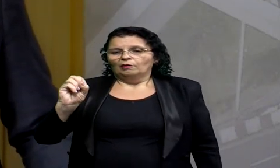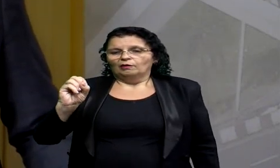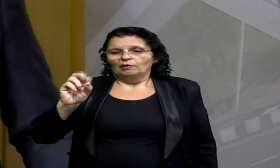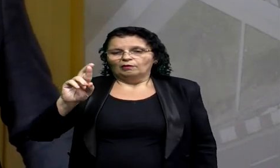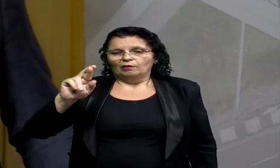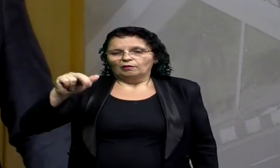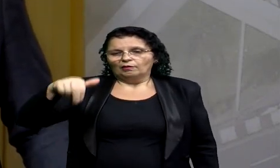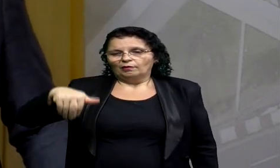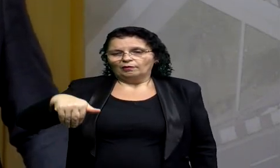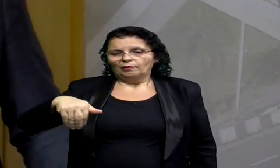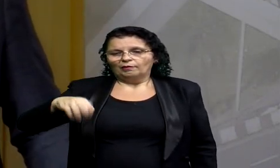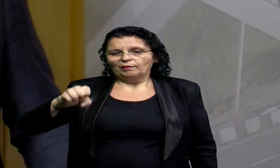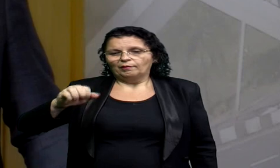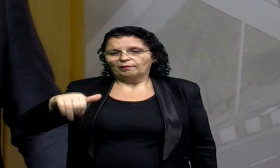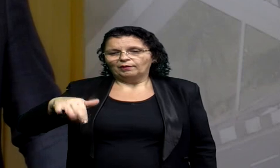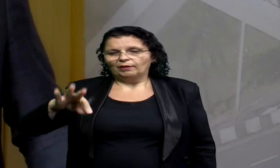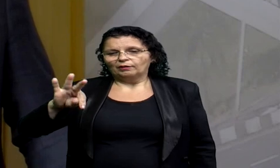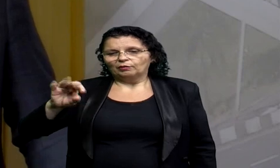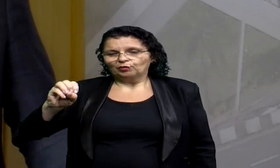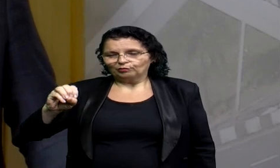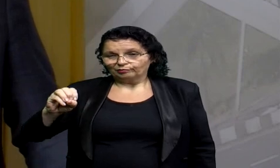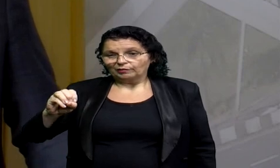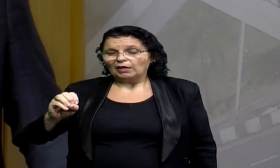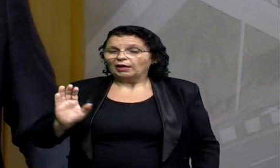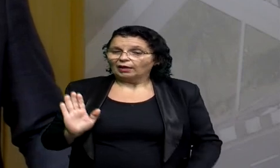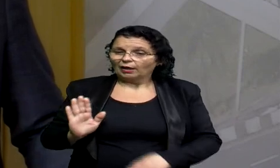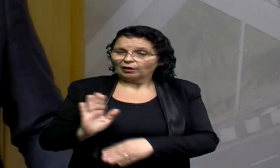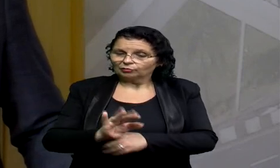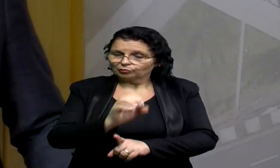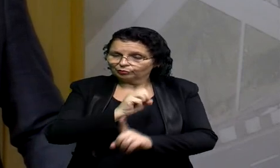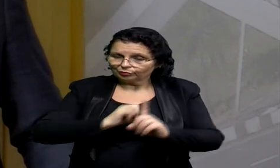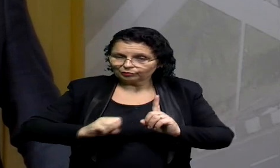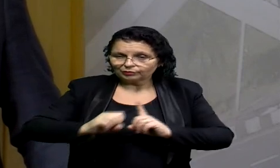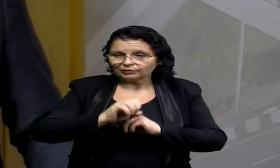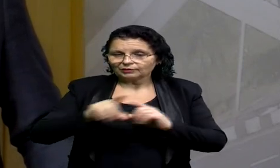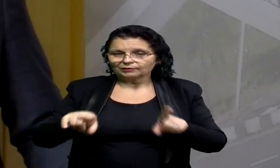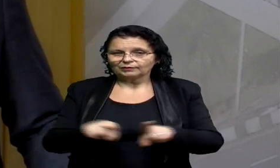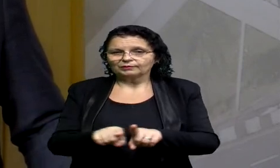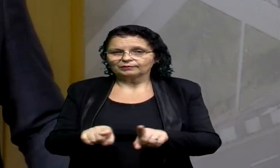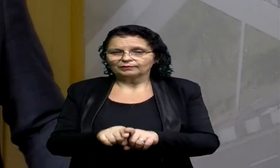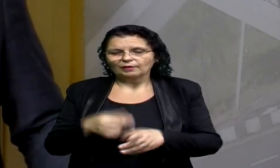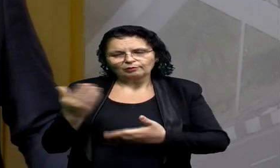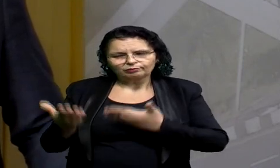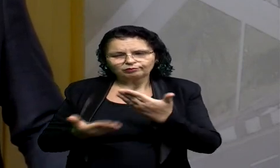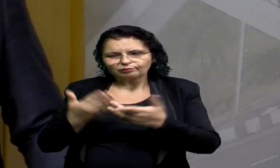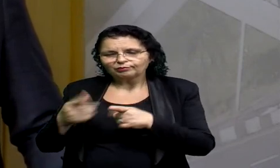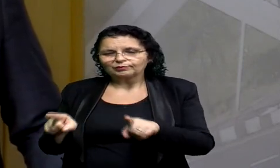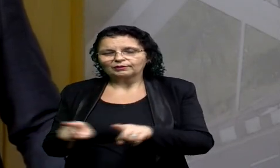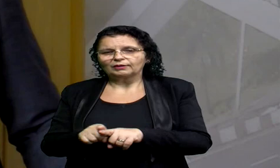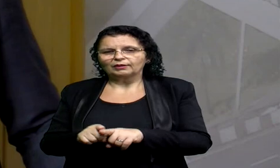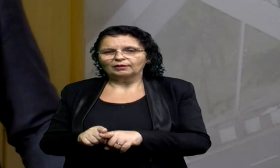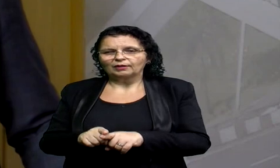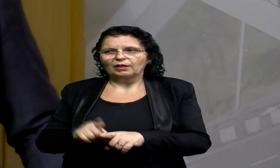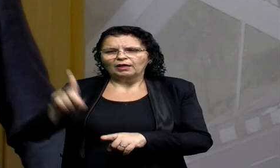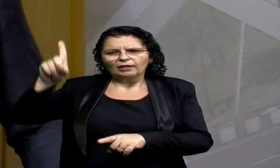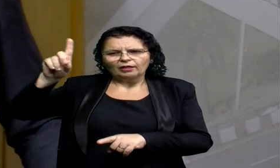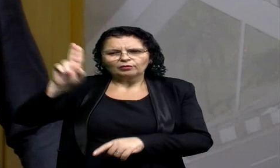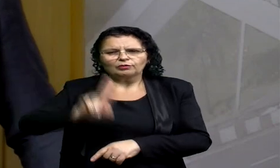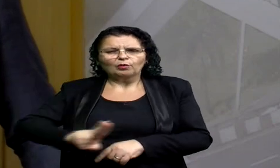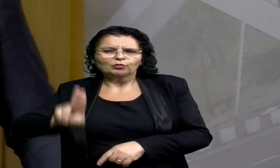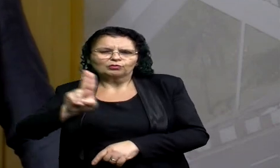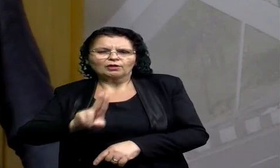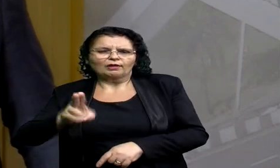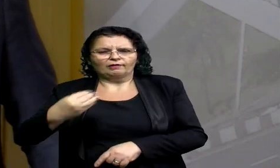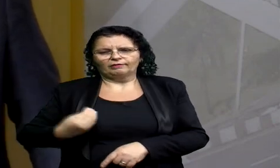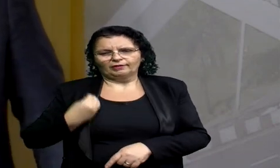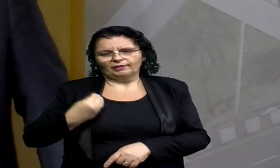lá que colabora muito com o projeto social e que ele tem sido um instrumento na mão de Deus manda um